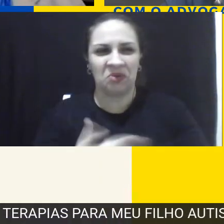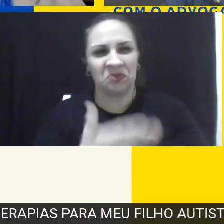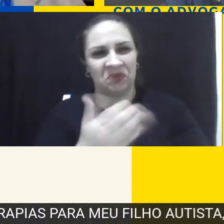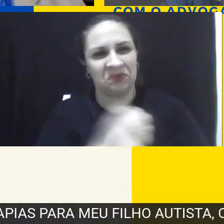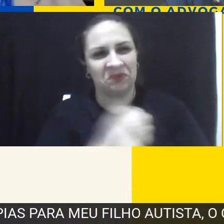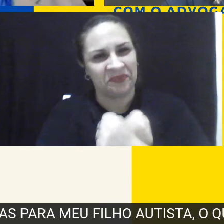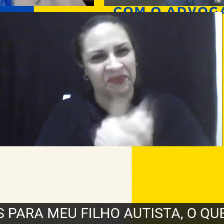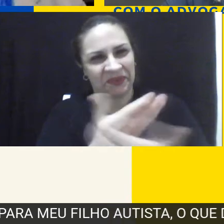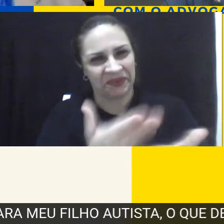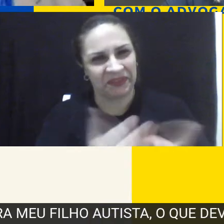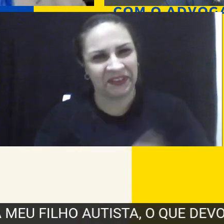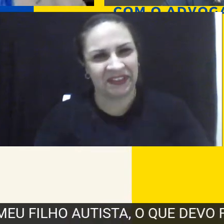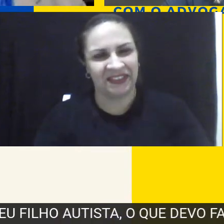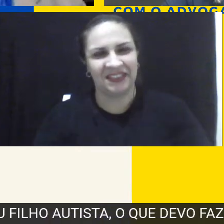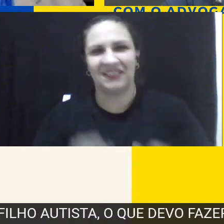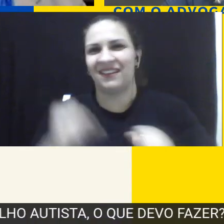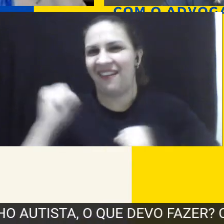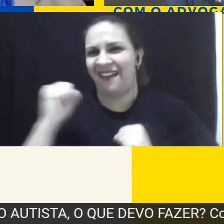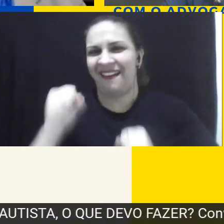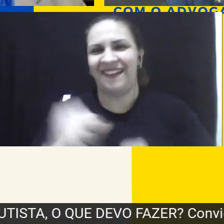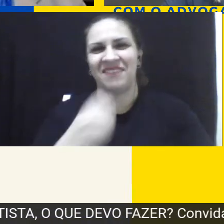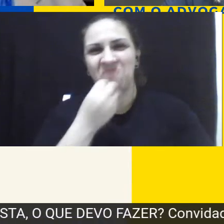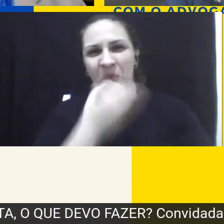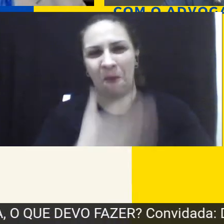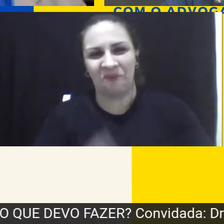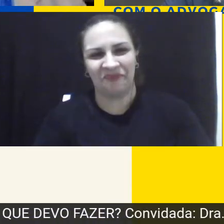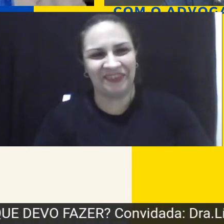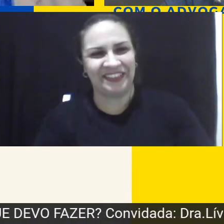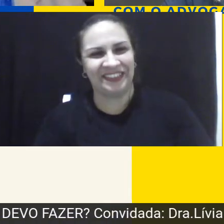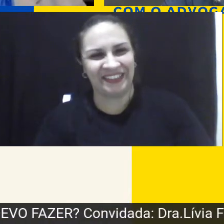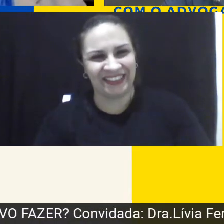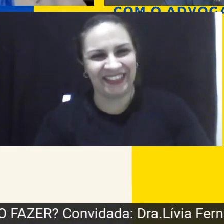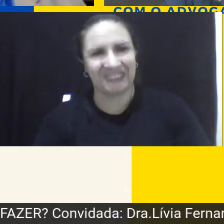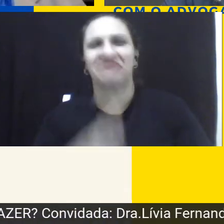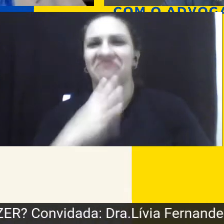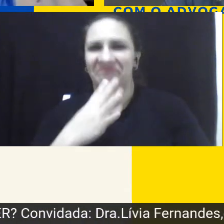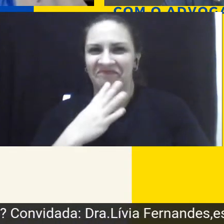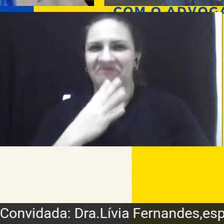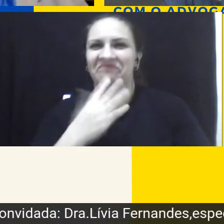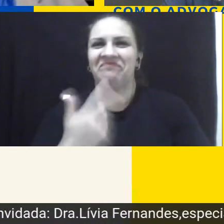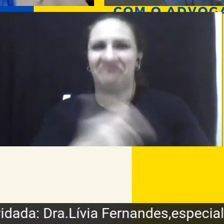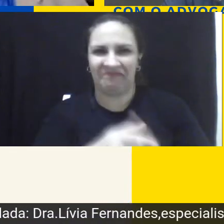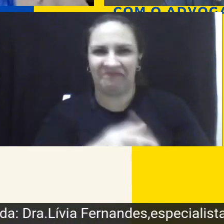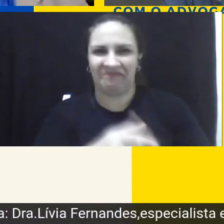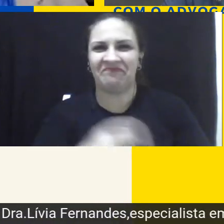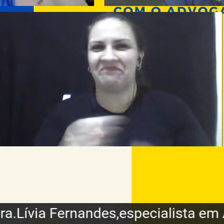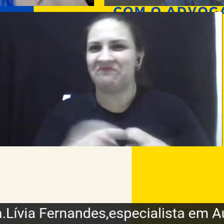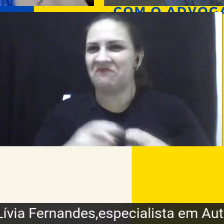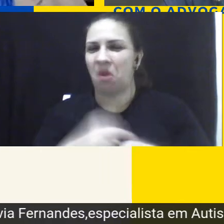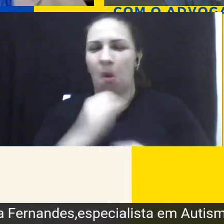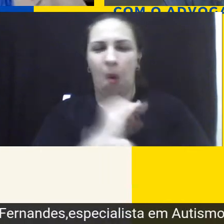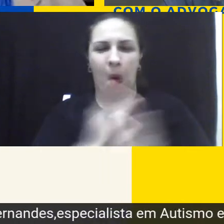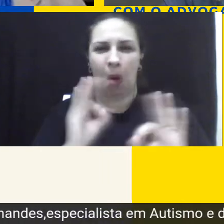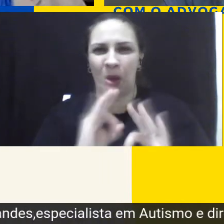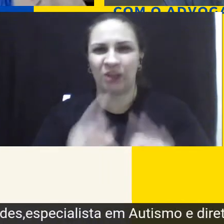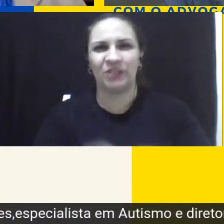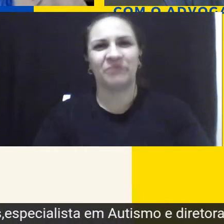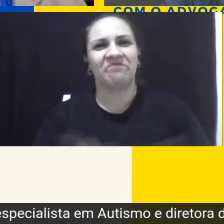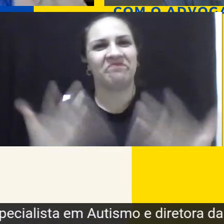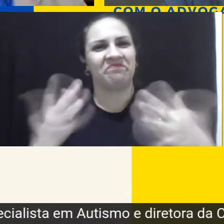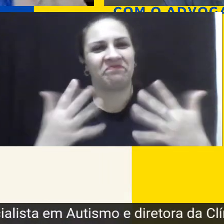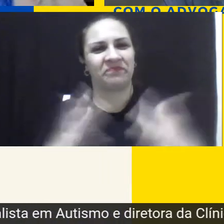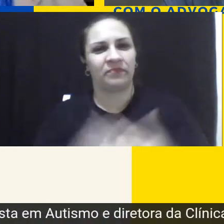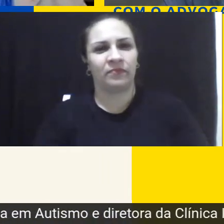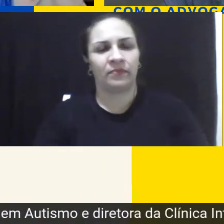doutora Angélica. Você arrasa aí, viu? Arrasa mesmo. Eu tenho aí conhecimento do profissionalismo dela. Parabéns, doutora Angélica. E